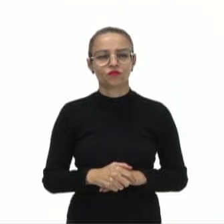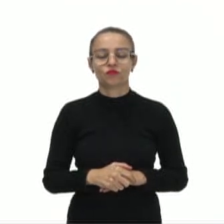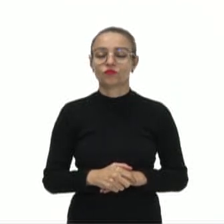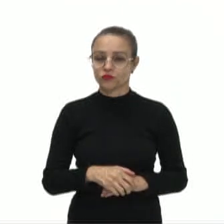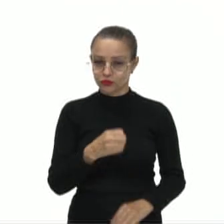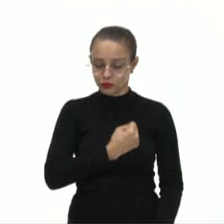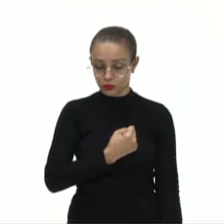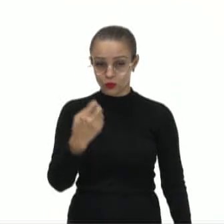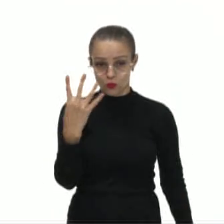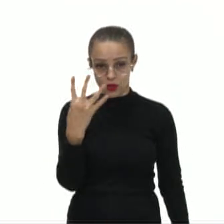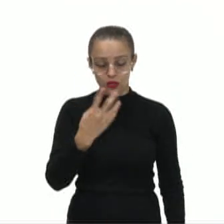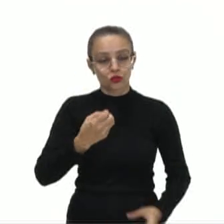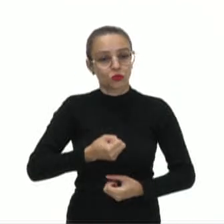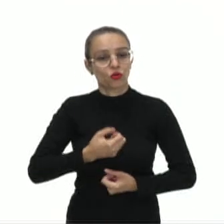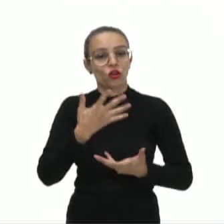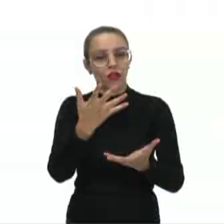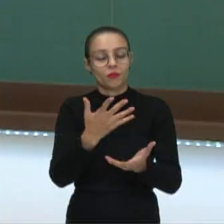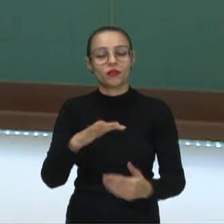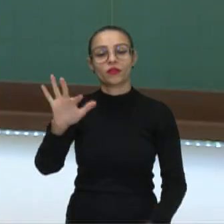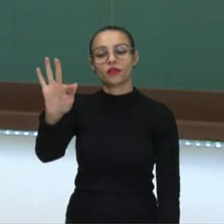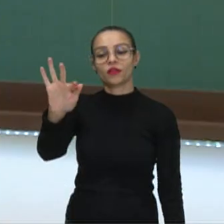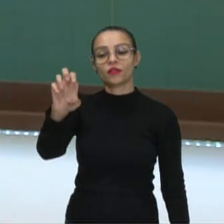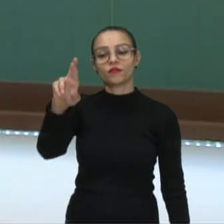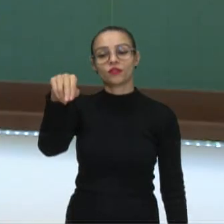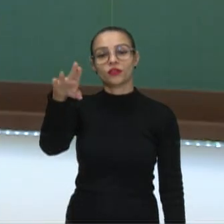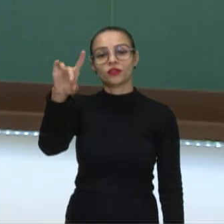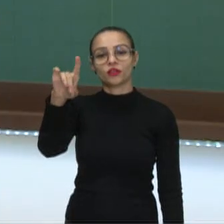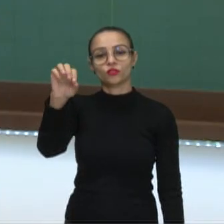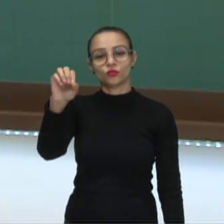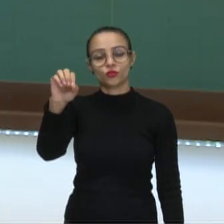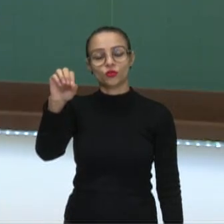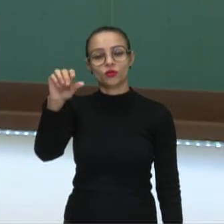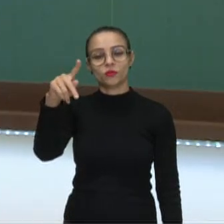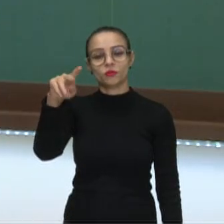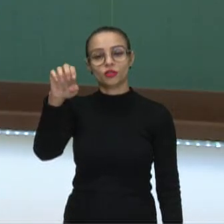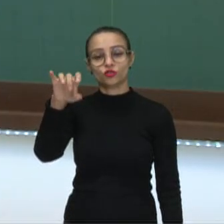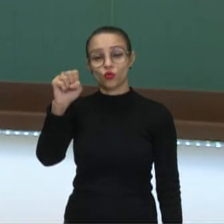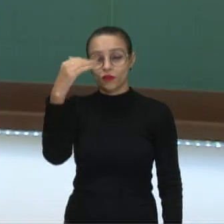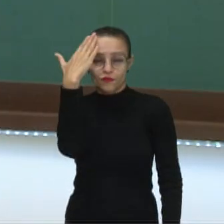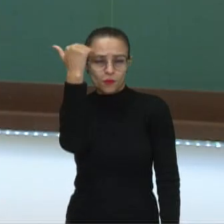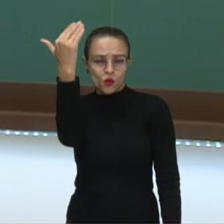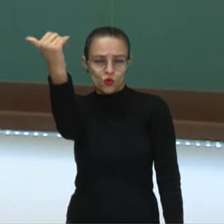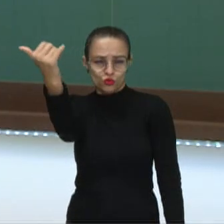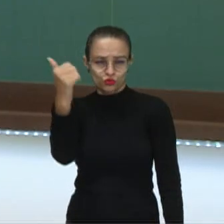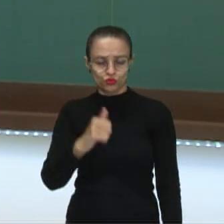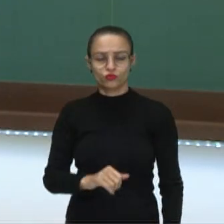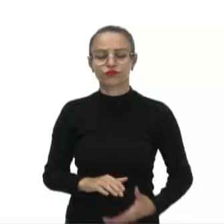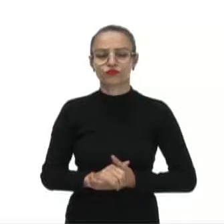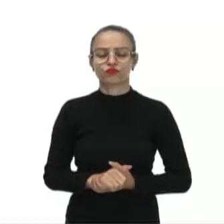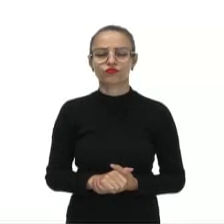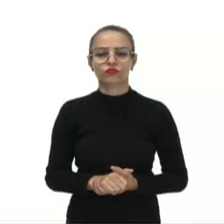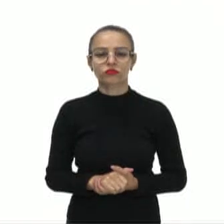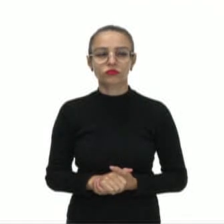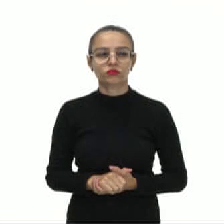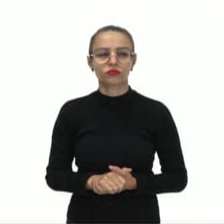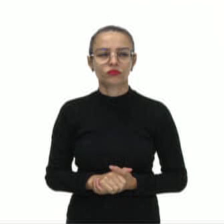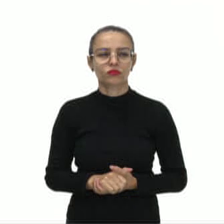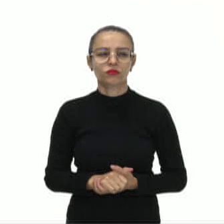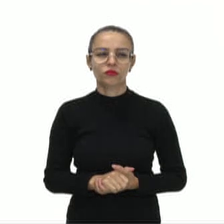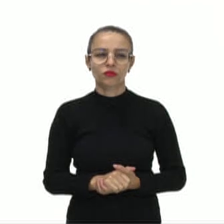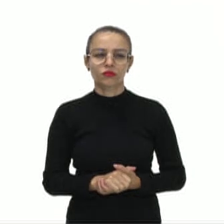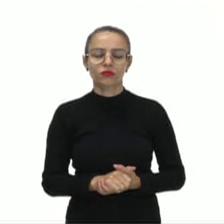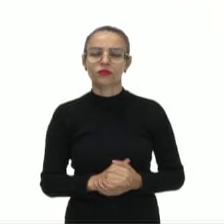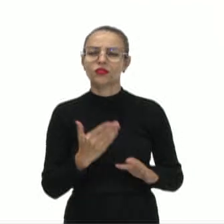O poema 4, de Fernando Pessoa, poeta, modernista, português, famosíssimo. Então, ó. Afastai